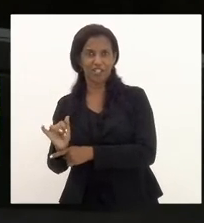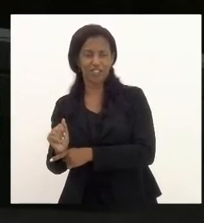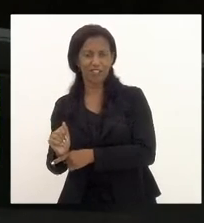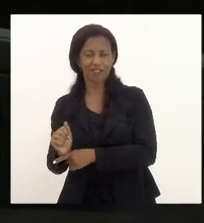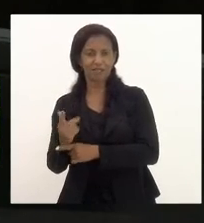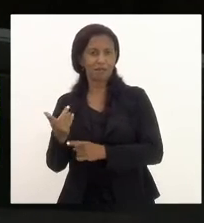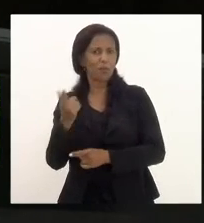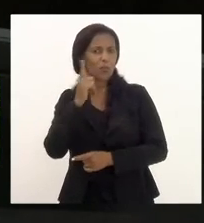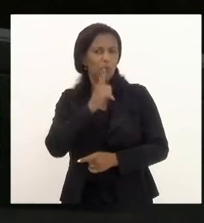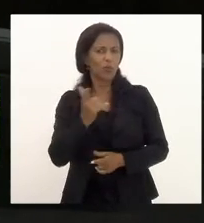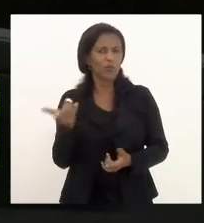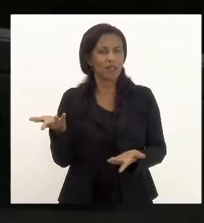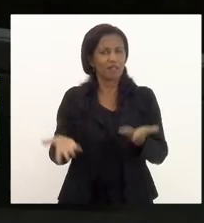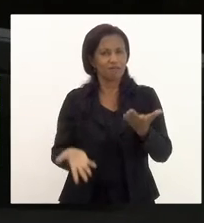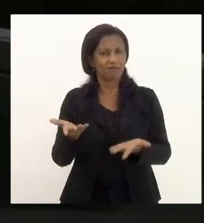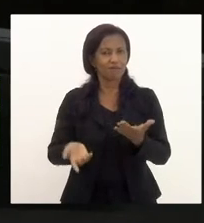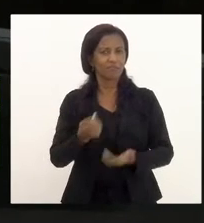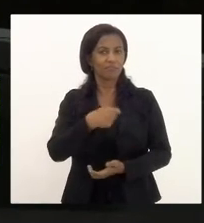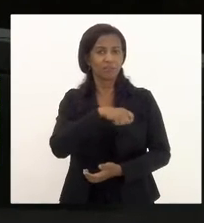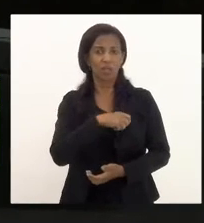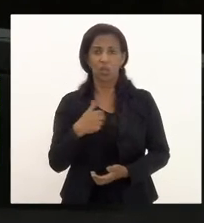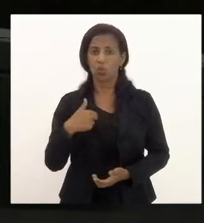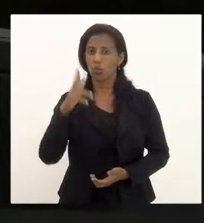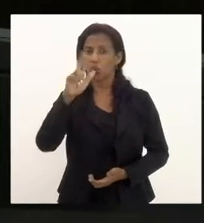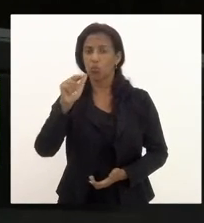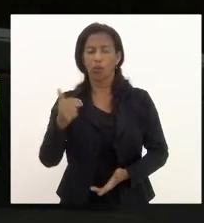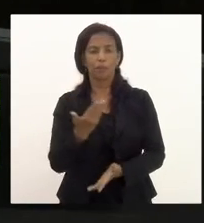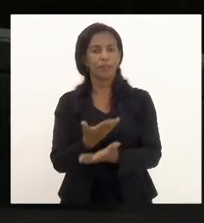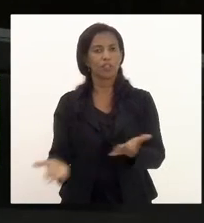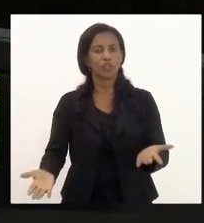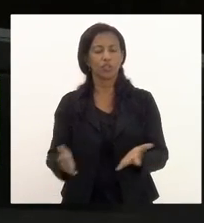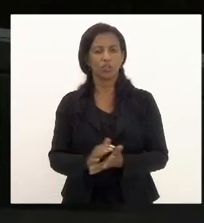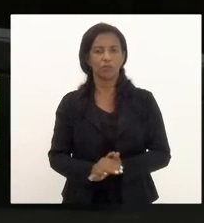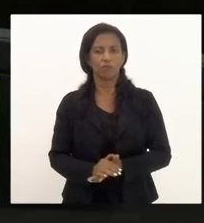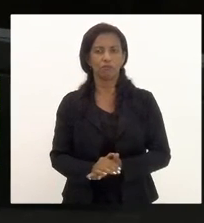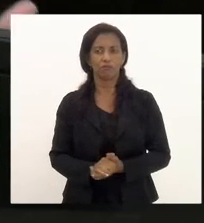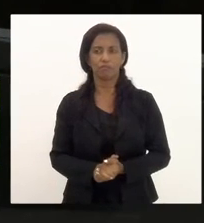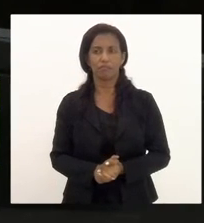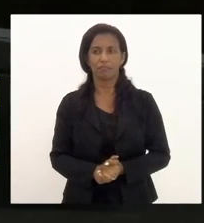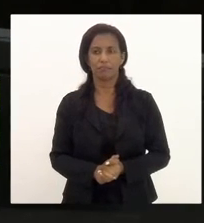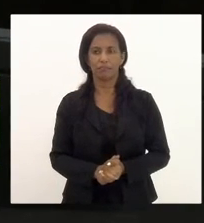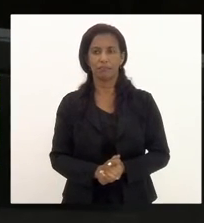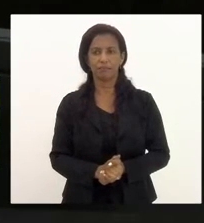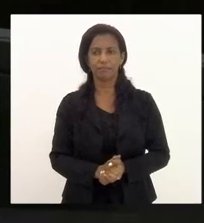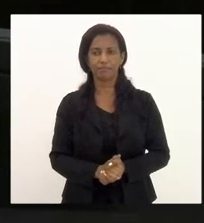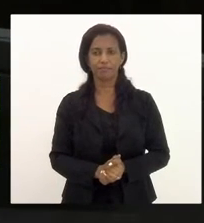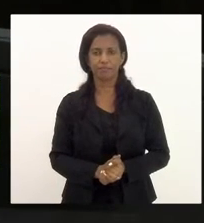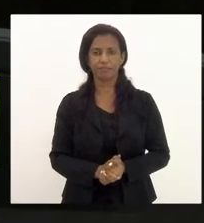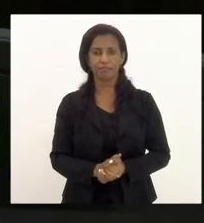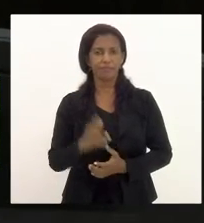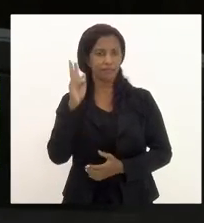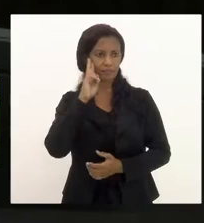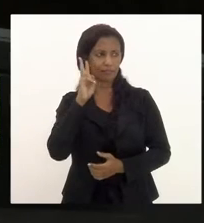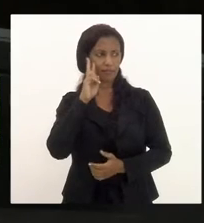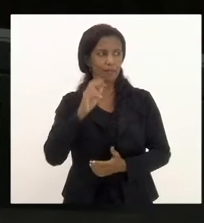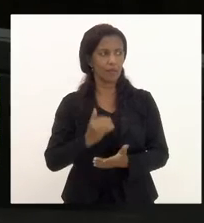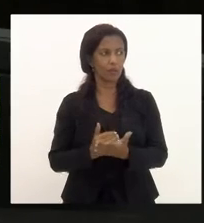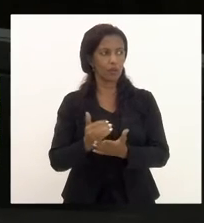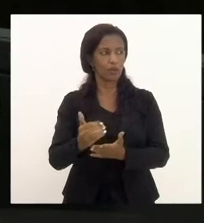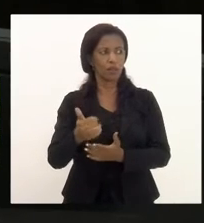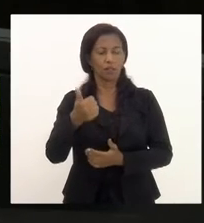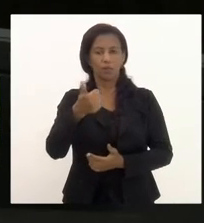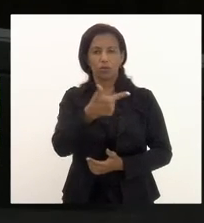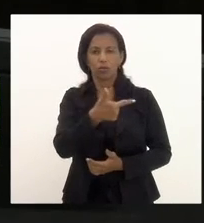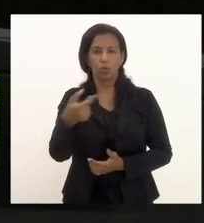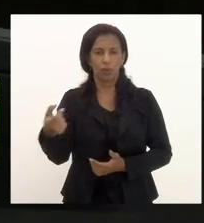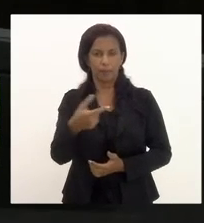acredito que a gente consegue equilíbrio fiscal e eu nunca perdi de mão isso e não me lembro no início